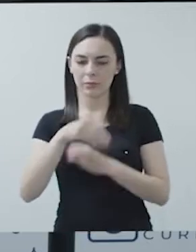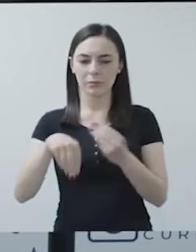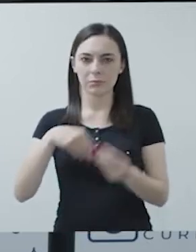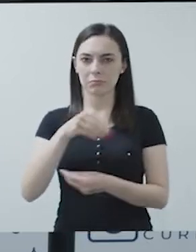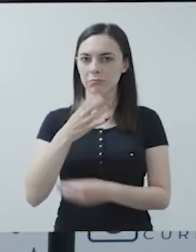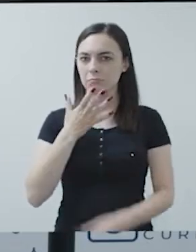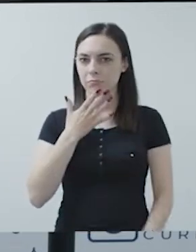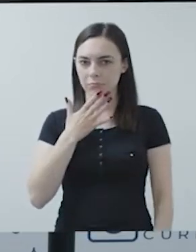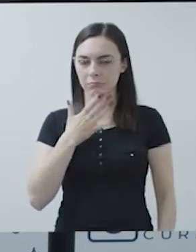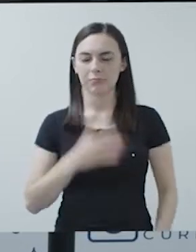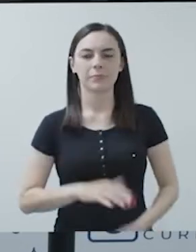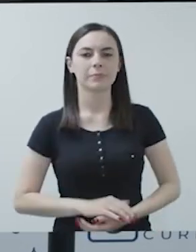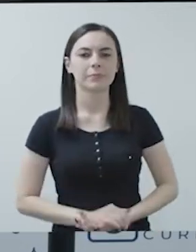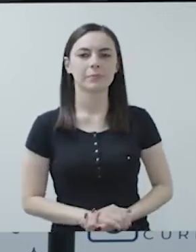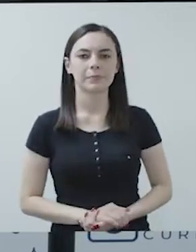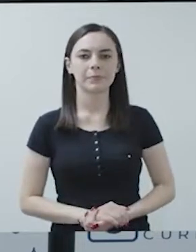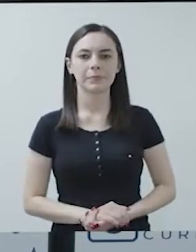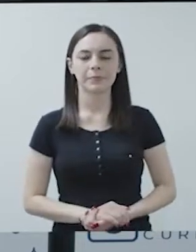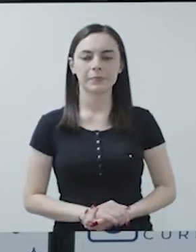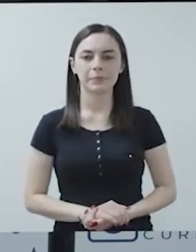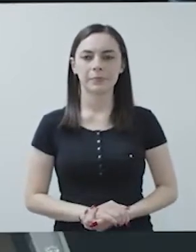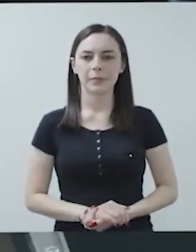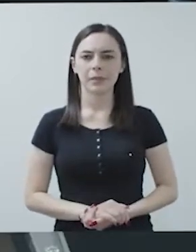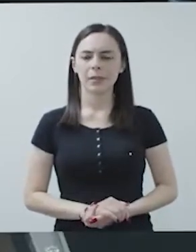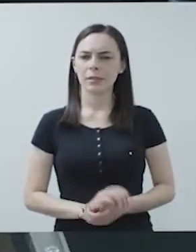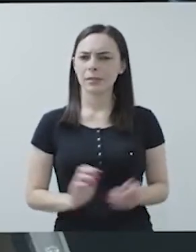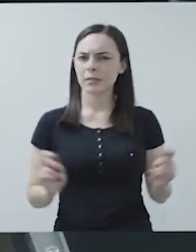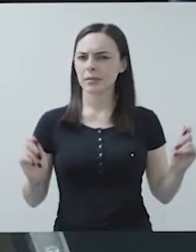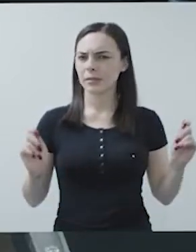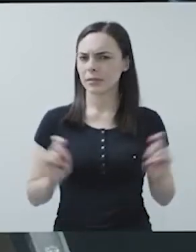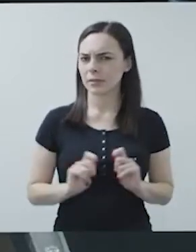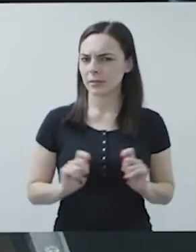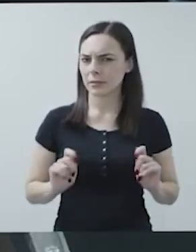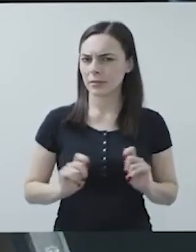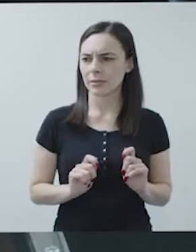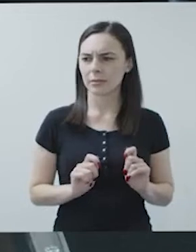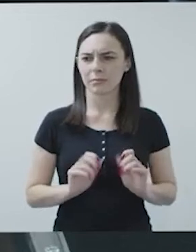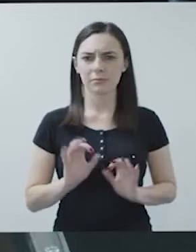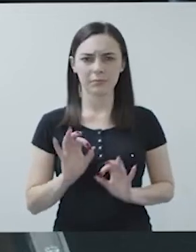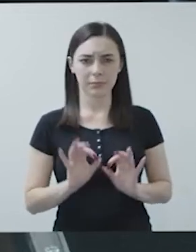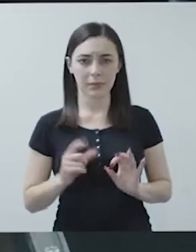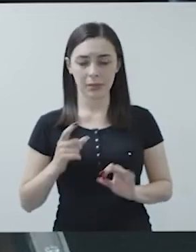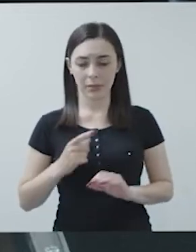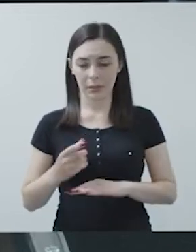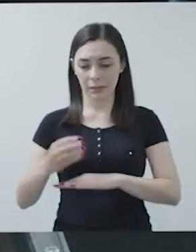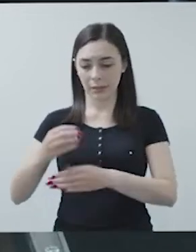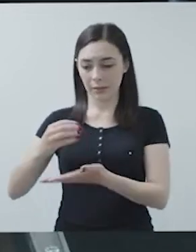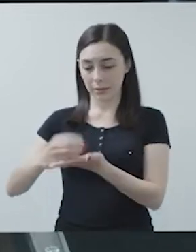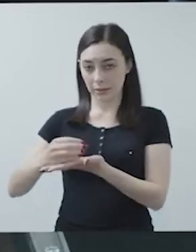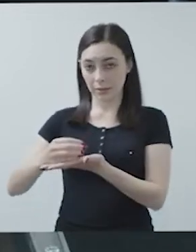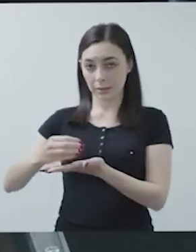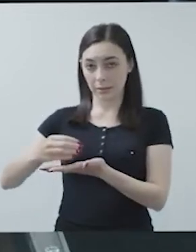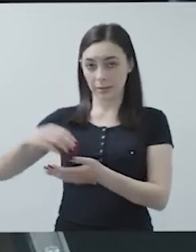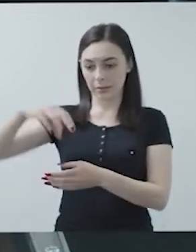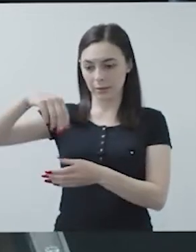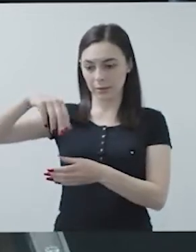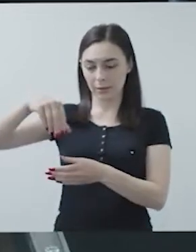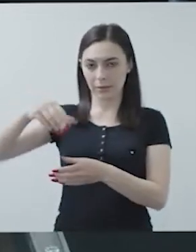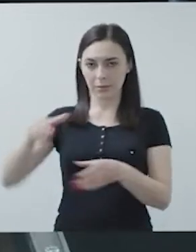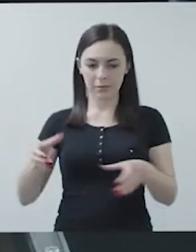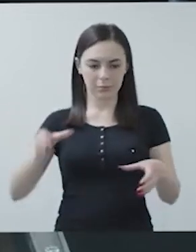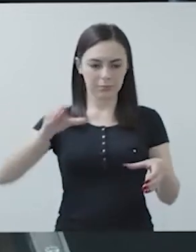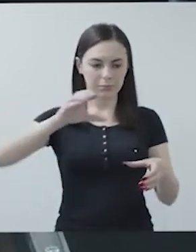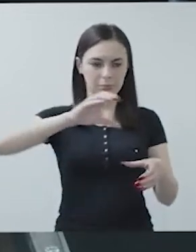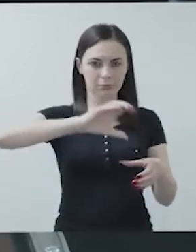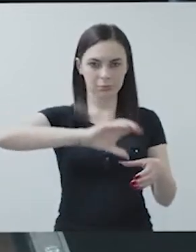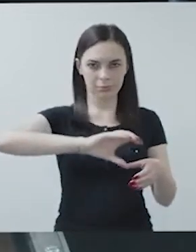corante. Será que eu consigo colocar todo esse líquido que está aqui dentro da garrafa dentro